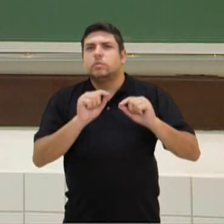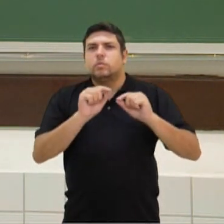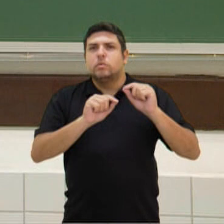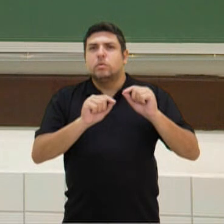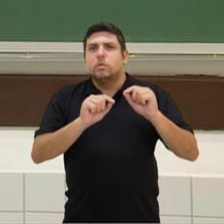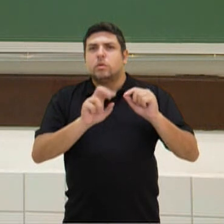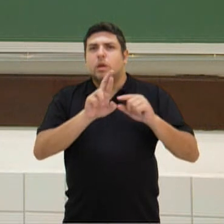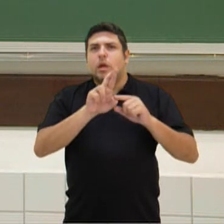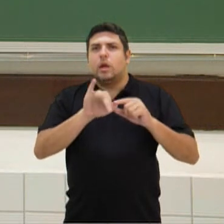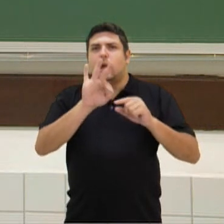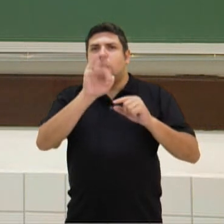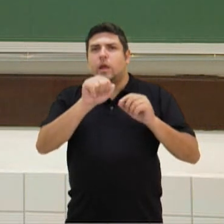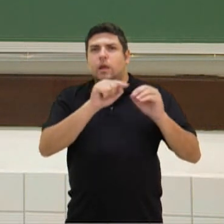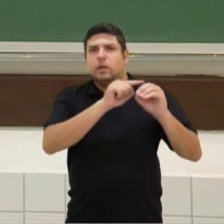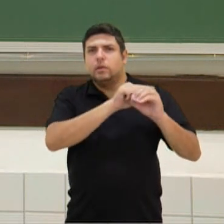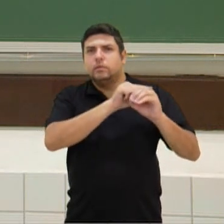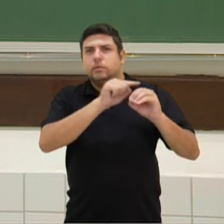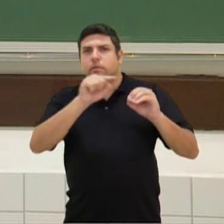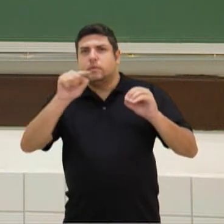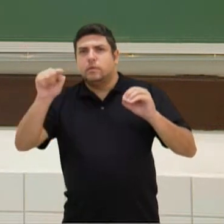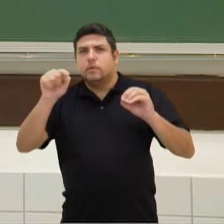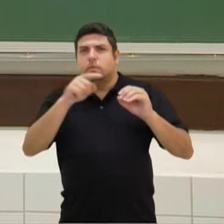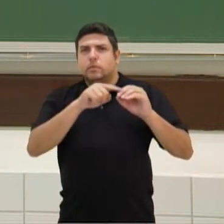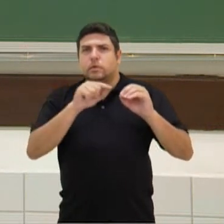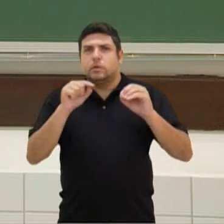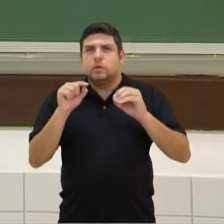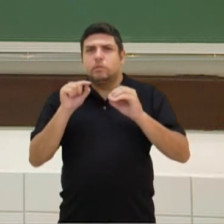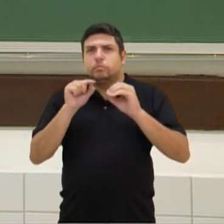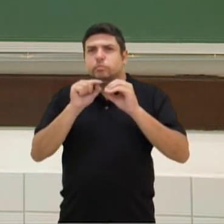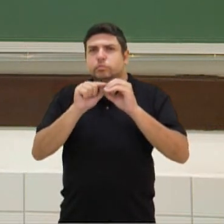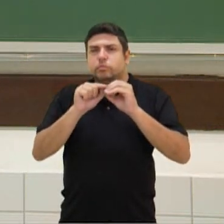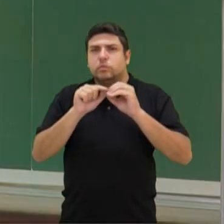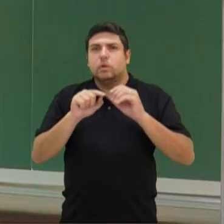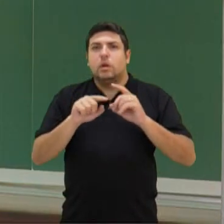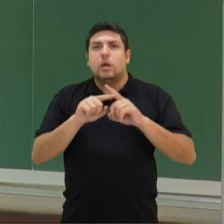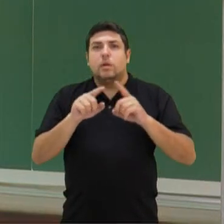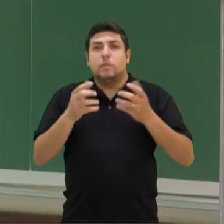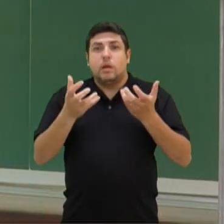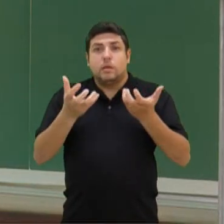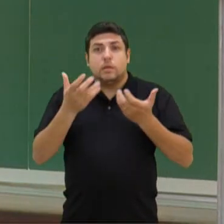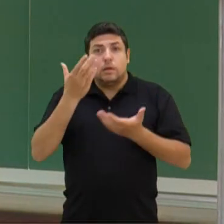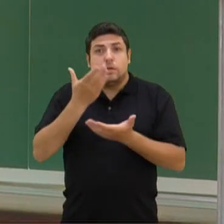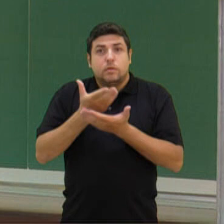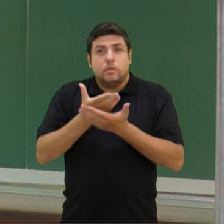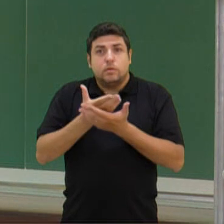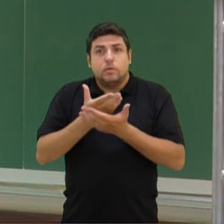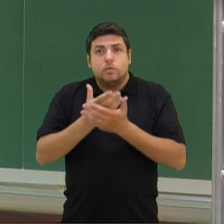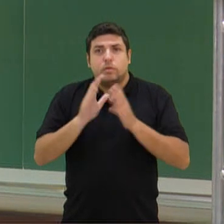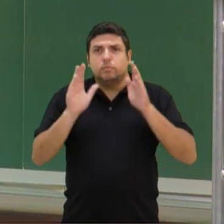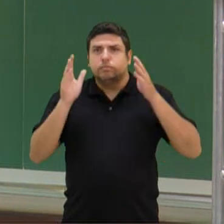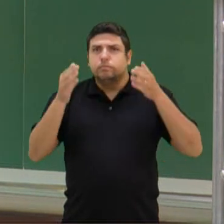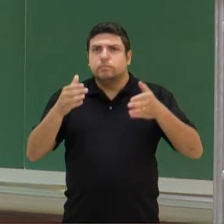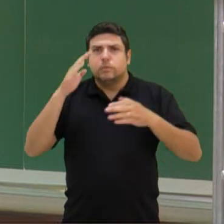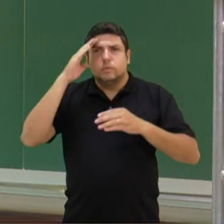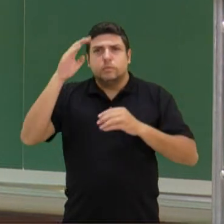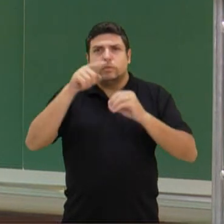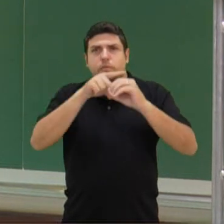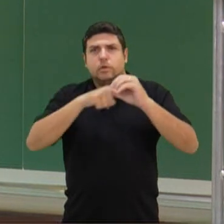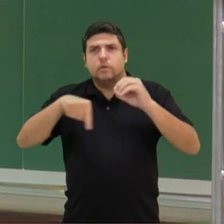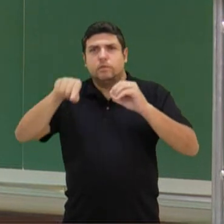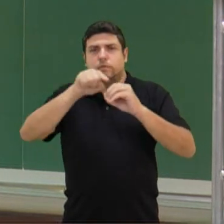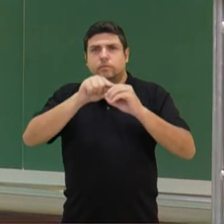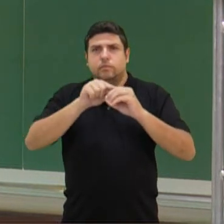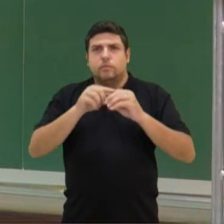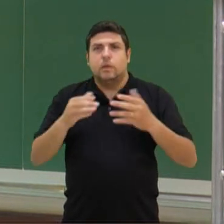relação a ponto, mas sempre focando naquilo que é o nosso desejo, que é trabalhar a circunferência nessa parte da geometria analítica. Finalizamos o